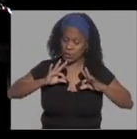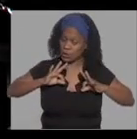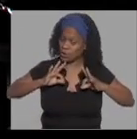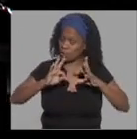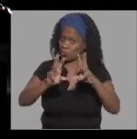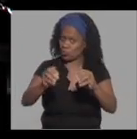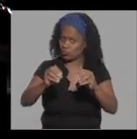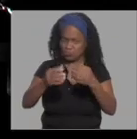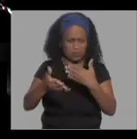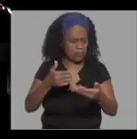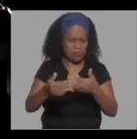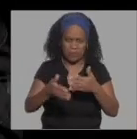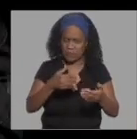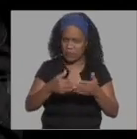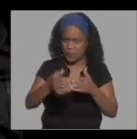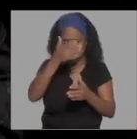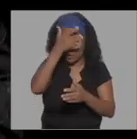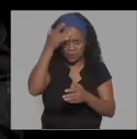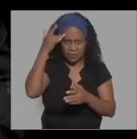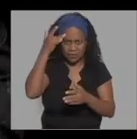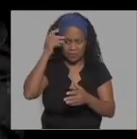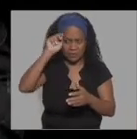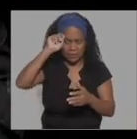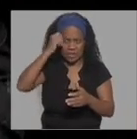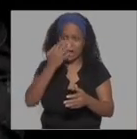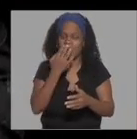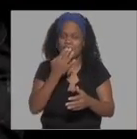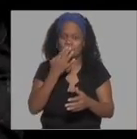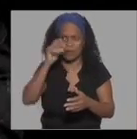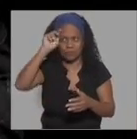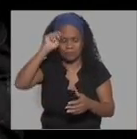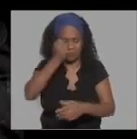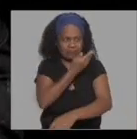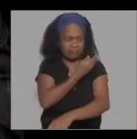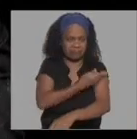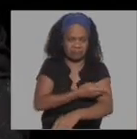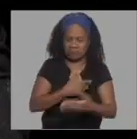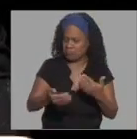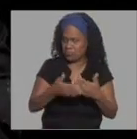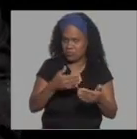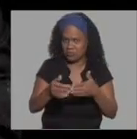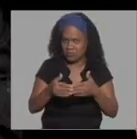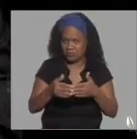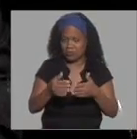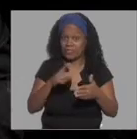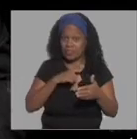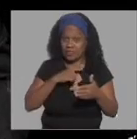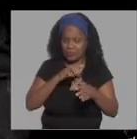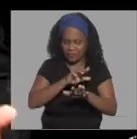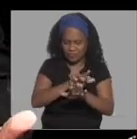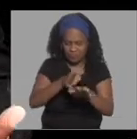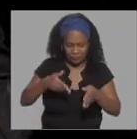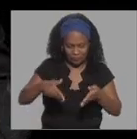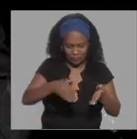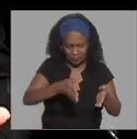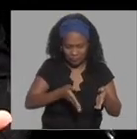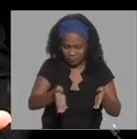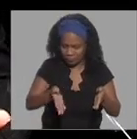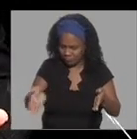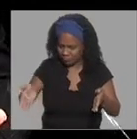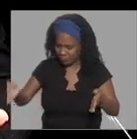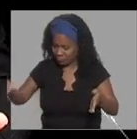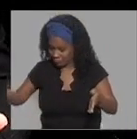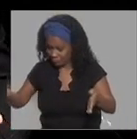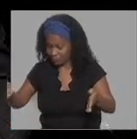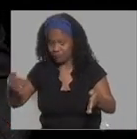todos independentemente mesmo da nossa cor da nossa raça existem milhares de caminhada existem pessoas que vão ao